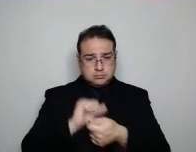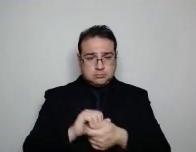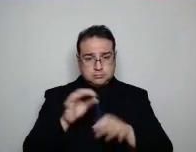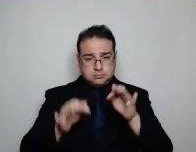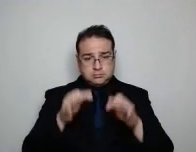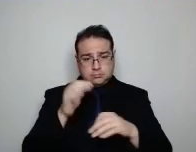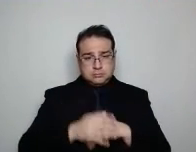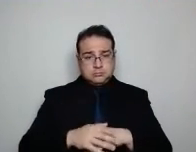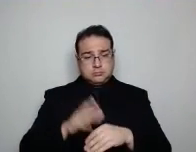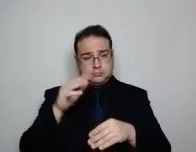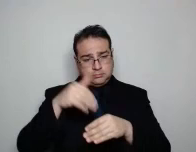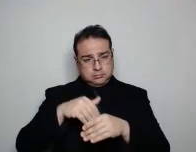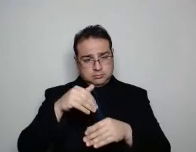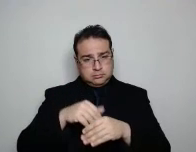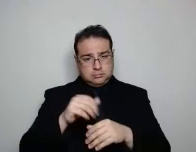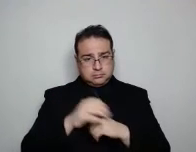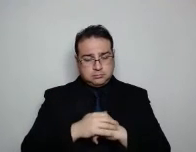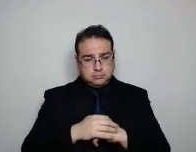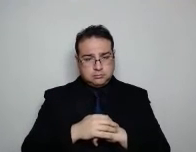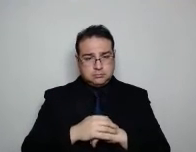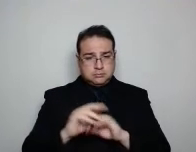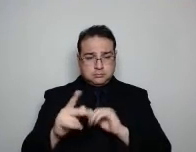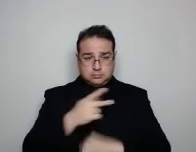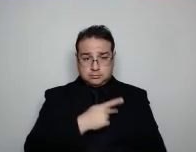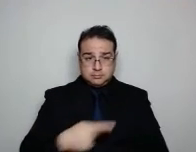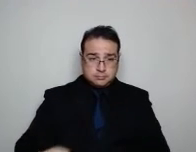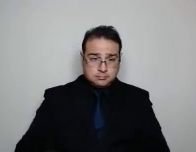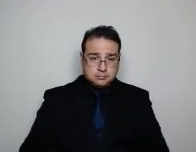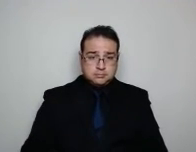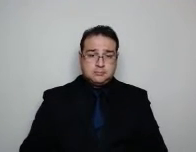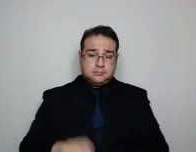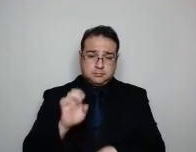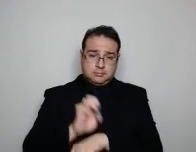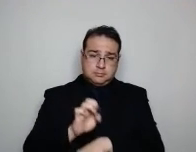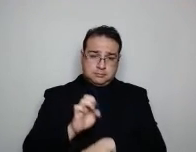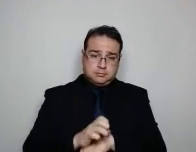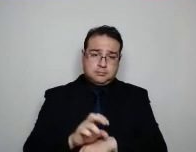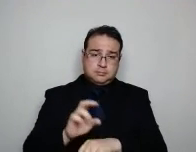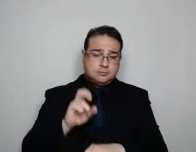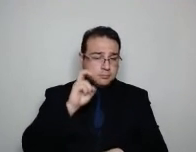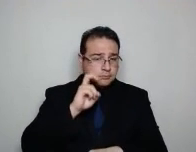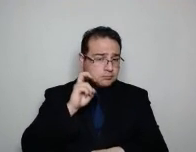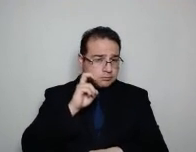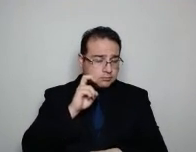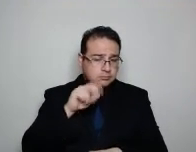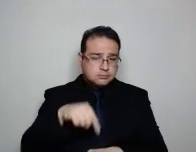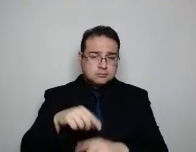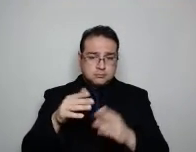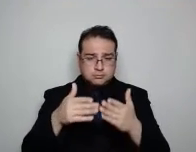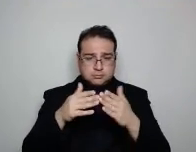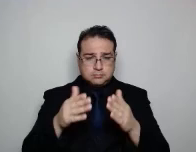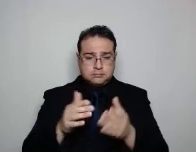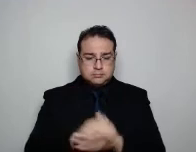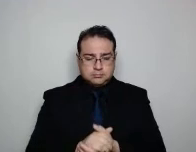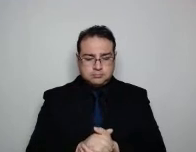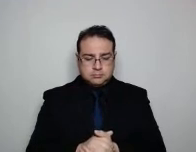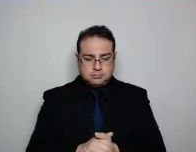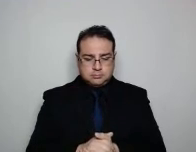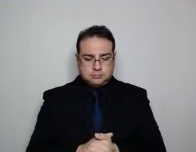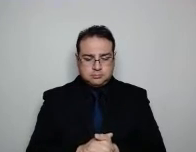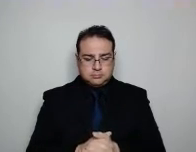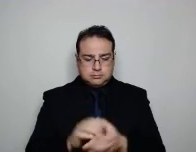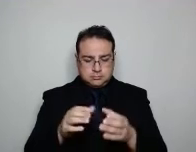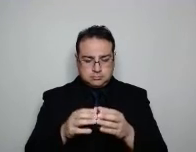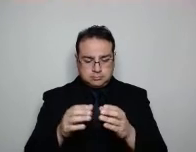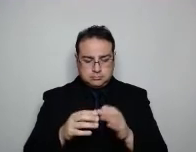Eleitoral, a Justiça Pública Estadual do Rio Grande do Norte. Gostaria que a Câmara